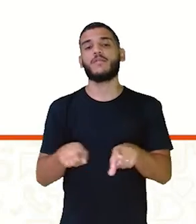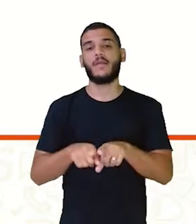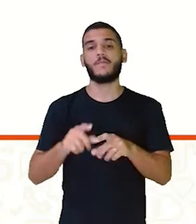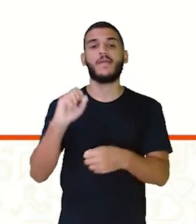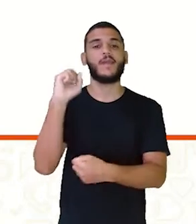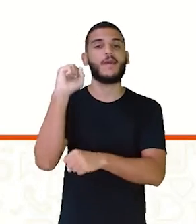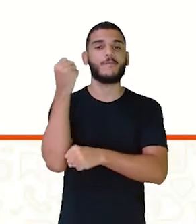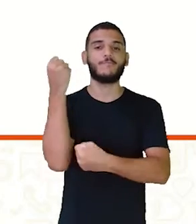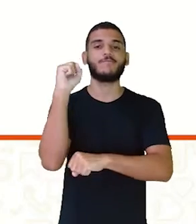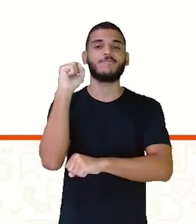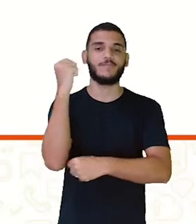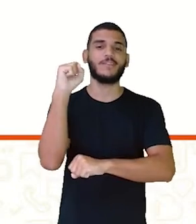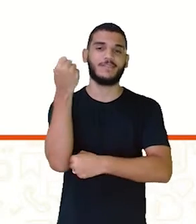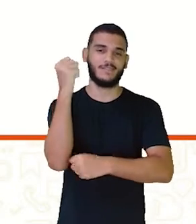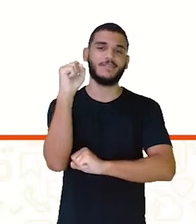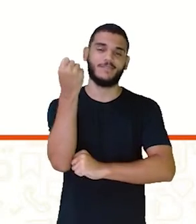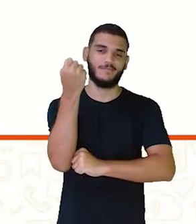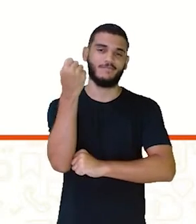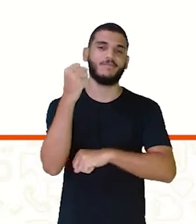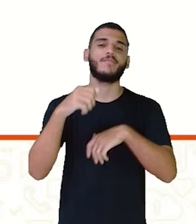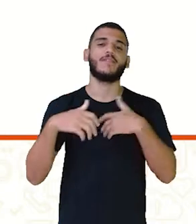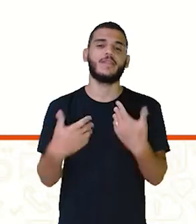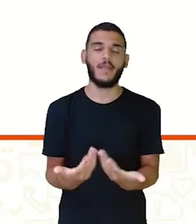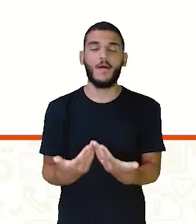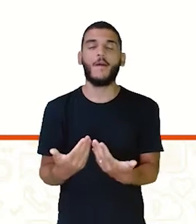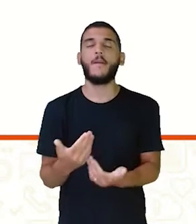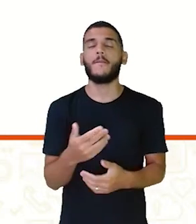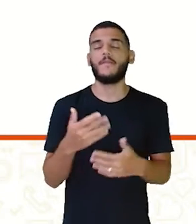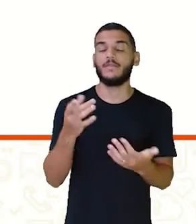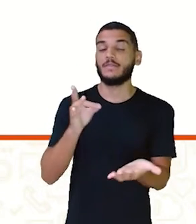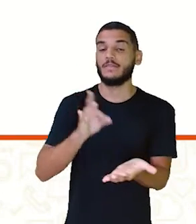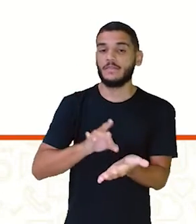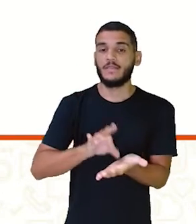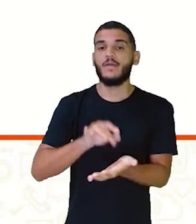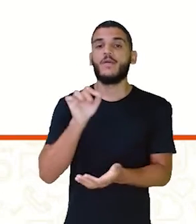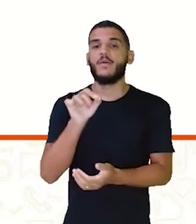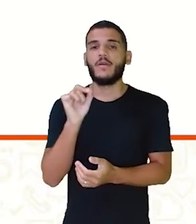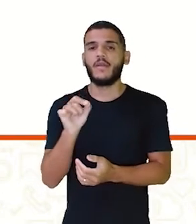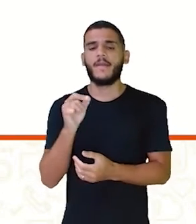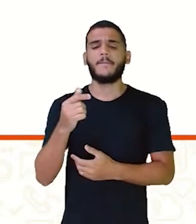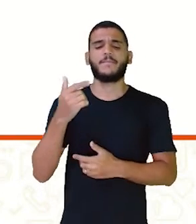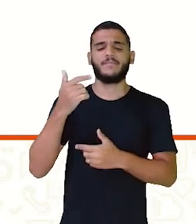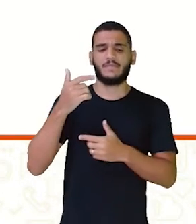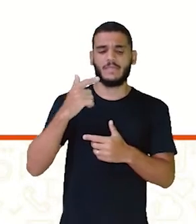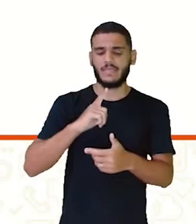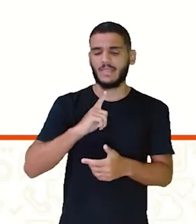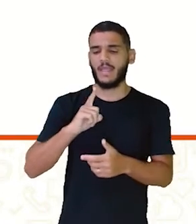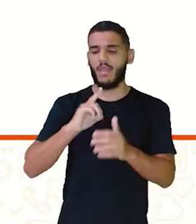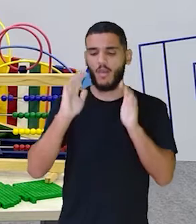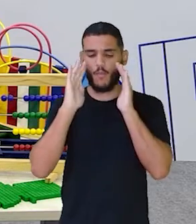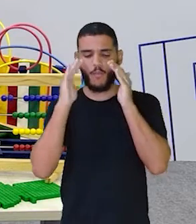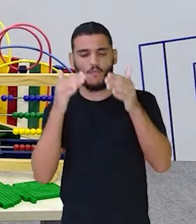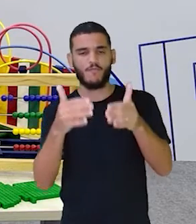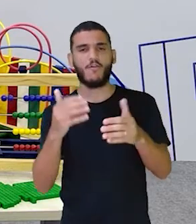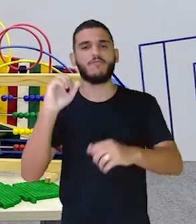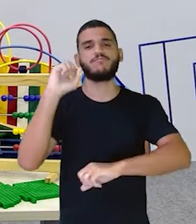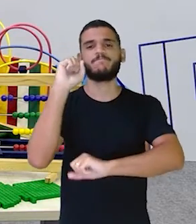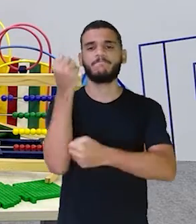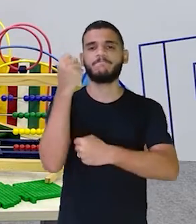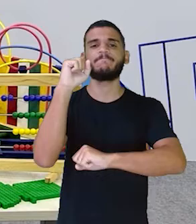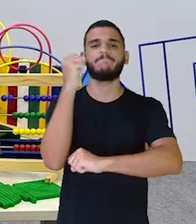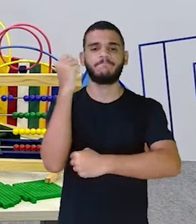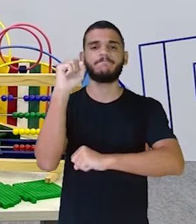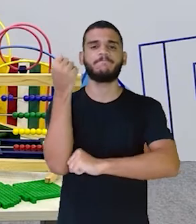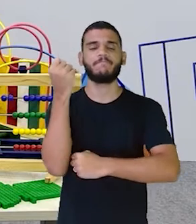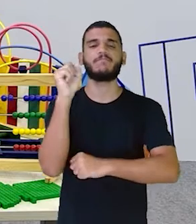coordenação motora. De fato, ele está, de verdade, trabalhando a sua coordenação motora. Então,